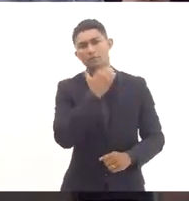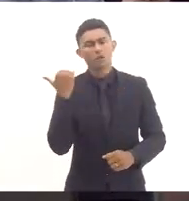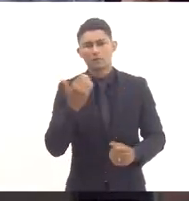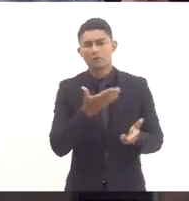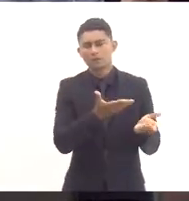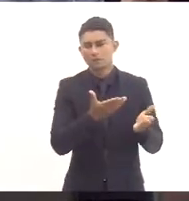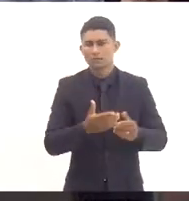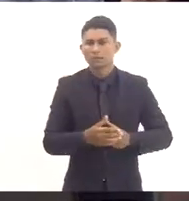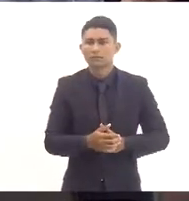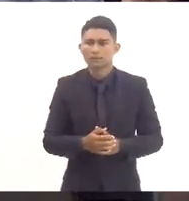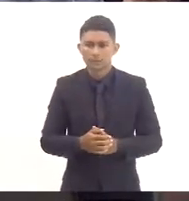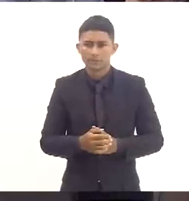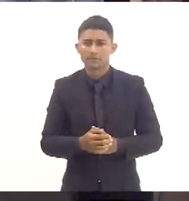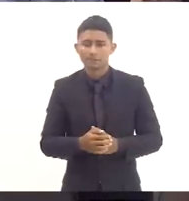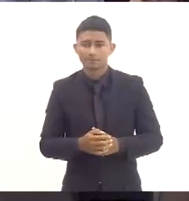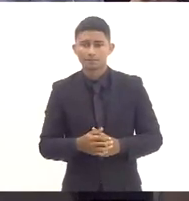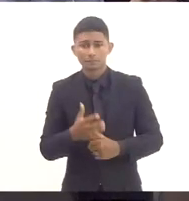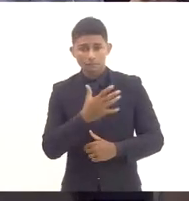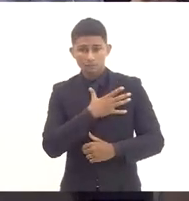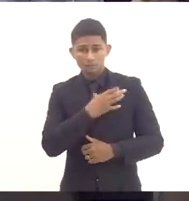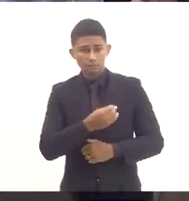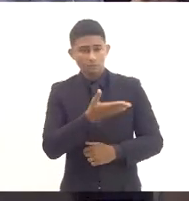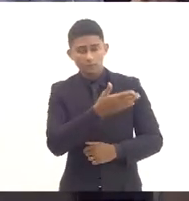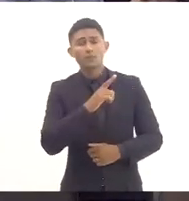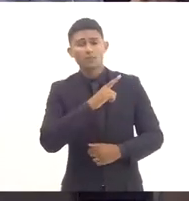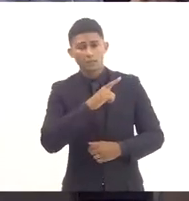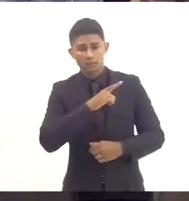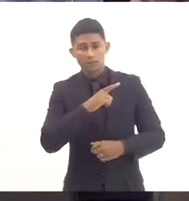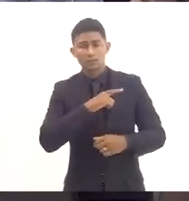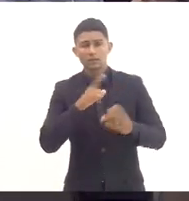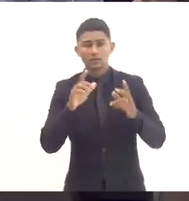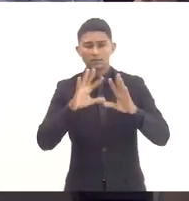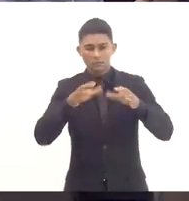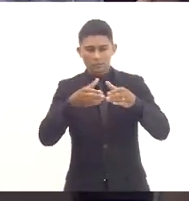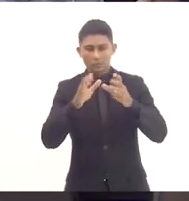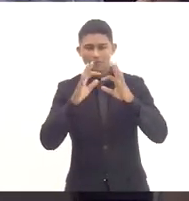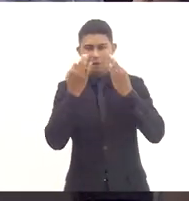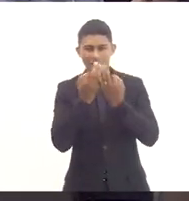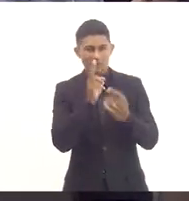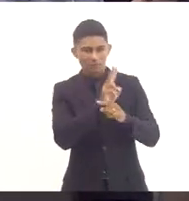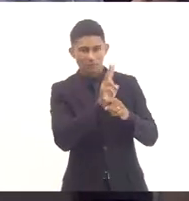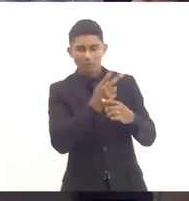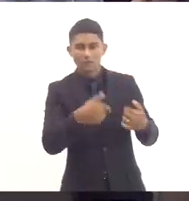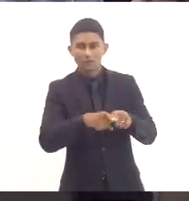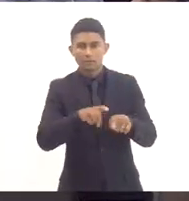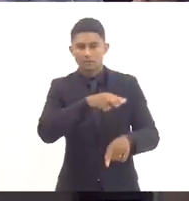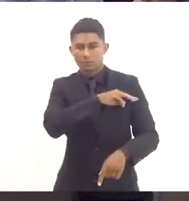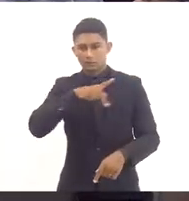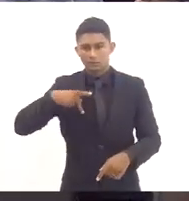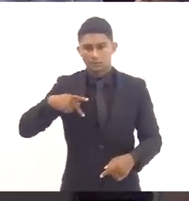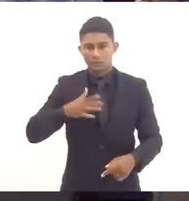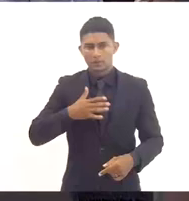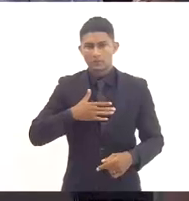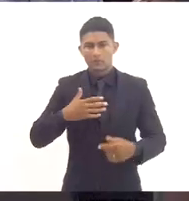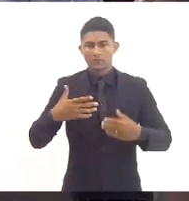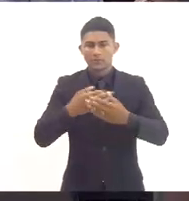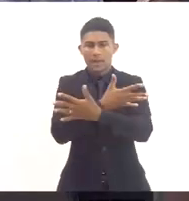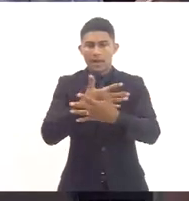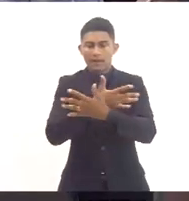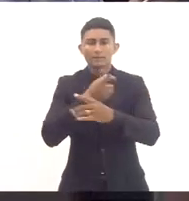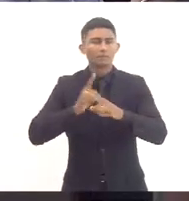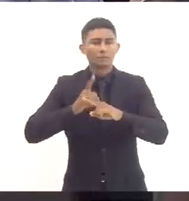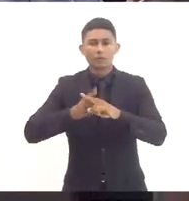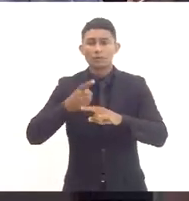é uma coisa meu filho acompanhado pelo conselho tutelar pelo Ministério Público da minha cidade porque eu procuro por